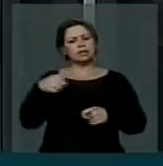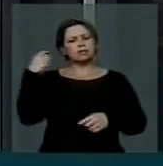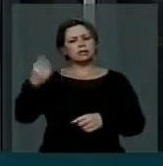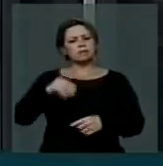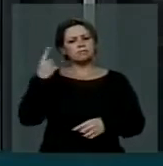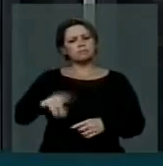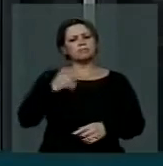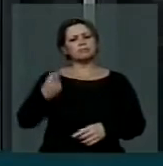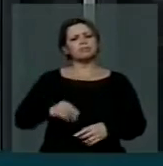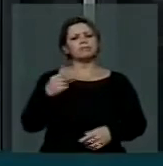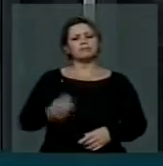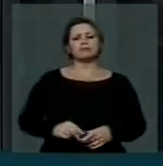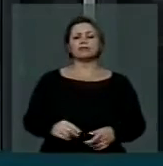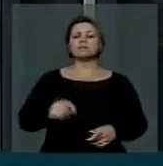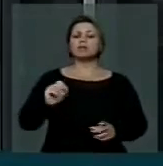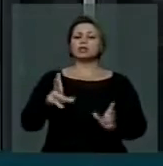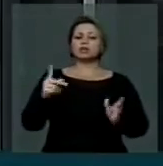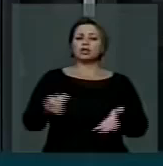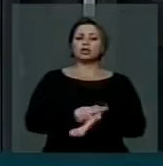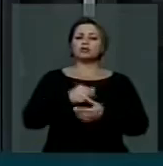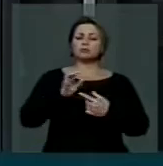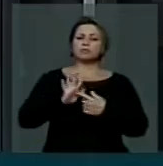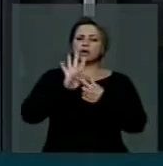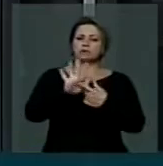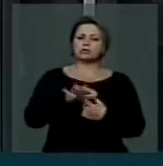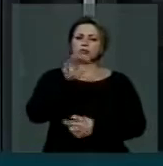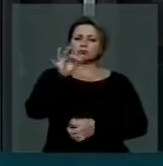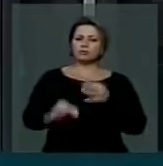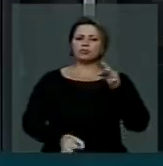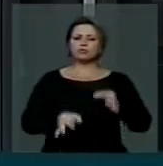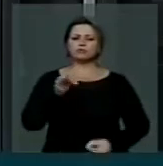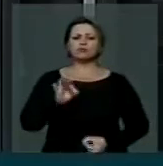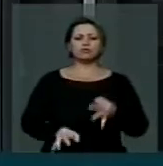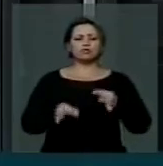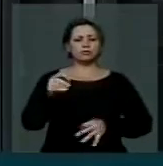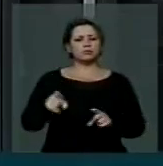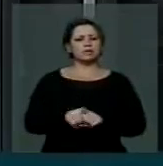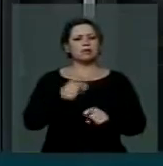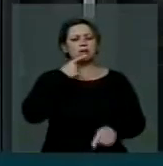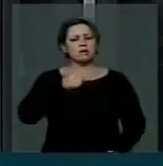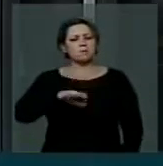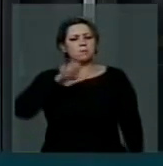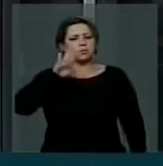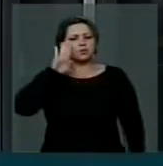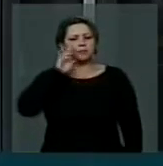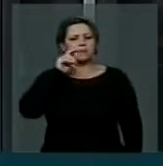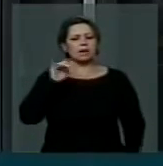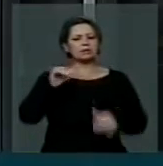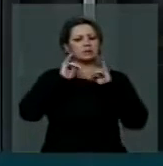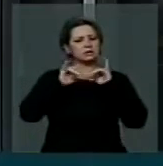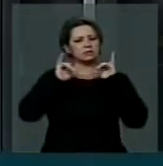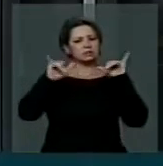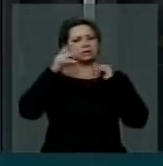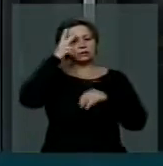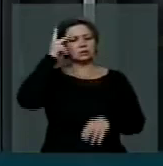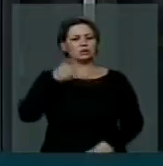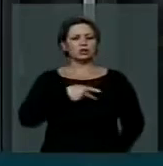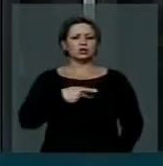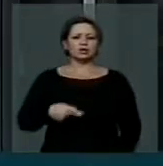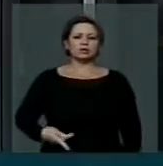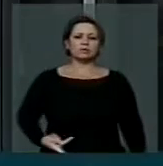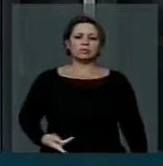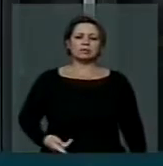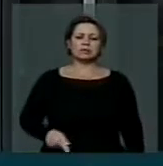espancamentos brutais. Em que pesem notórias decisões da Suprema Corte e a promessa de campanha do presidente